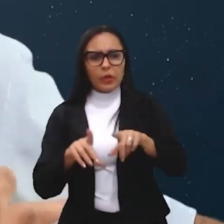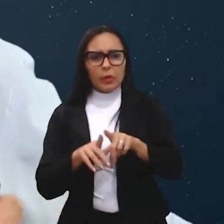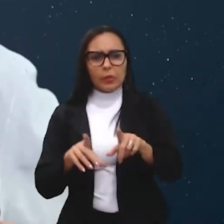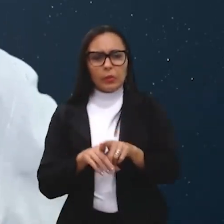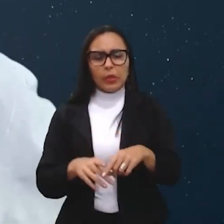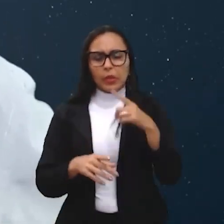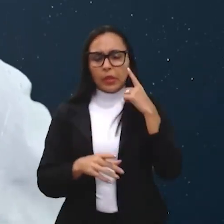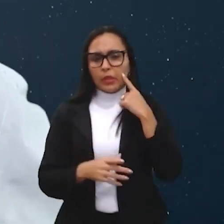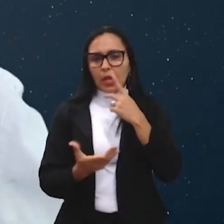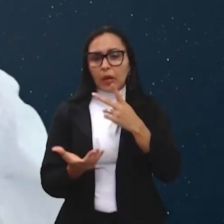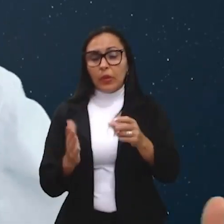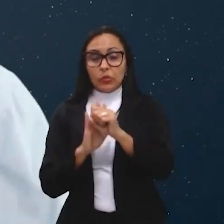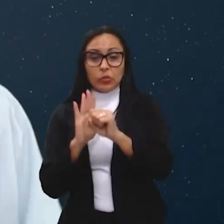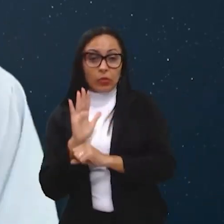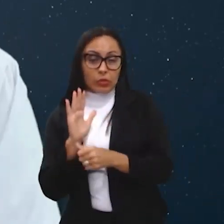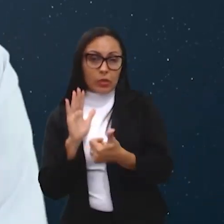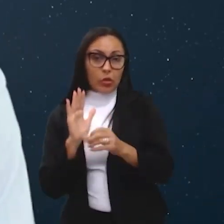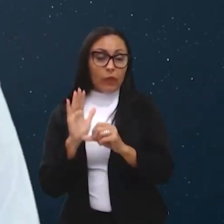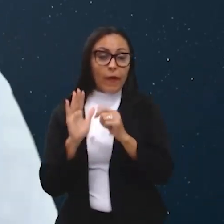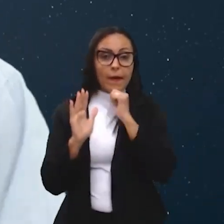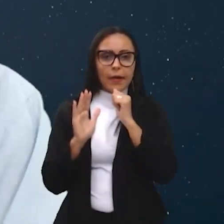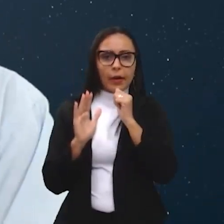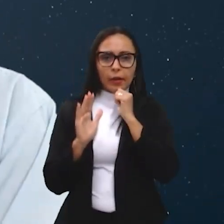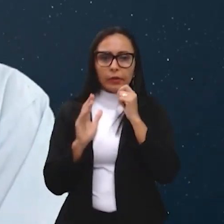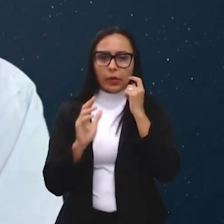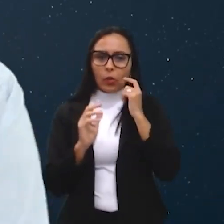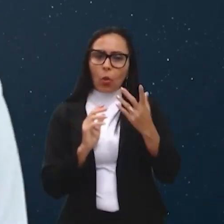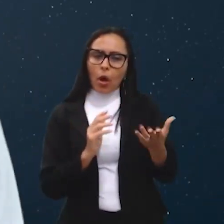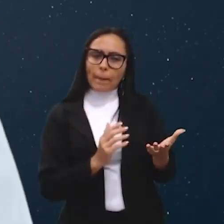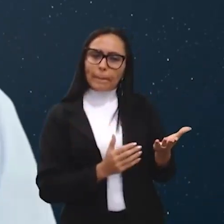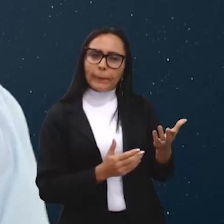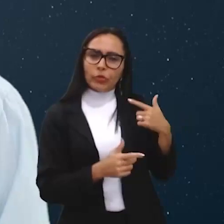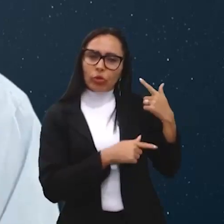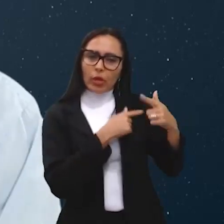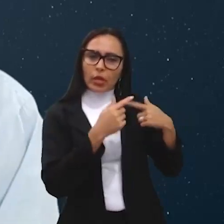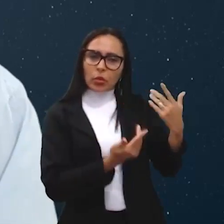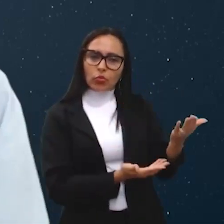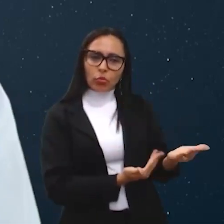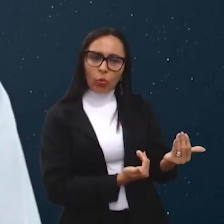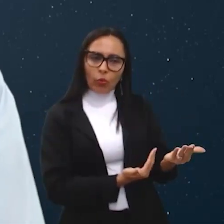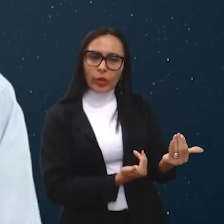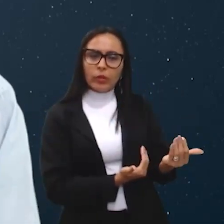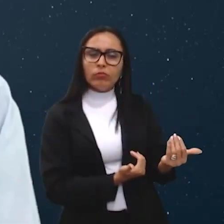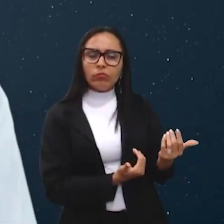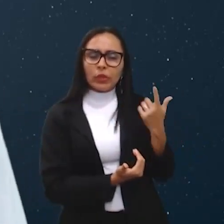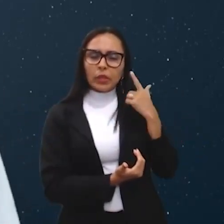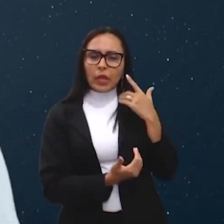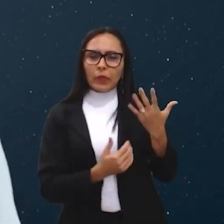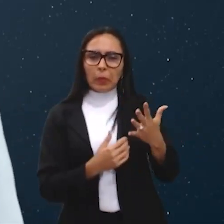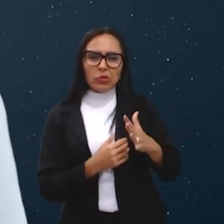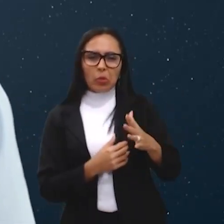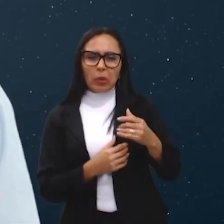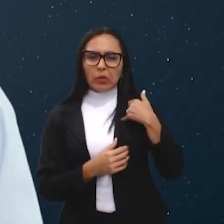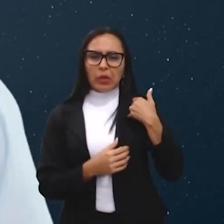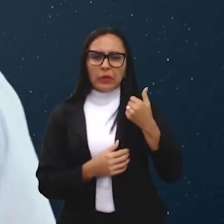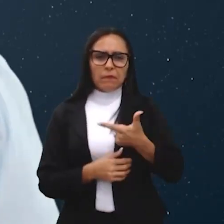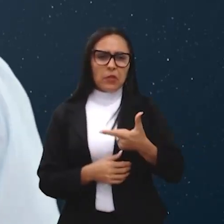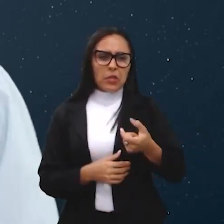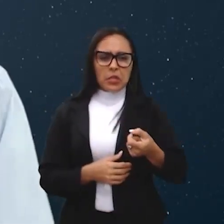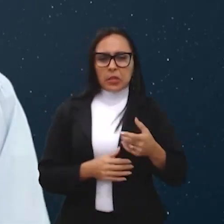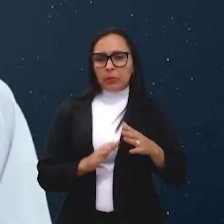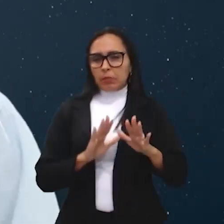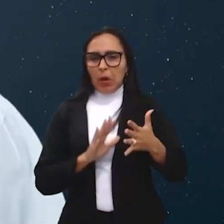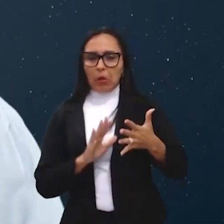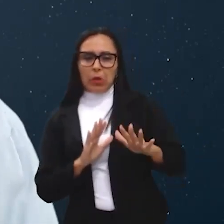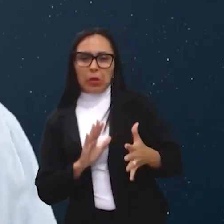com o pé no século XIX, com a moçada, né? Com a geração mais nova, o pessoal que estava lá nos 20 e poucos, já